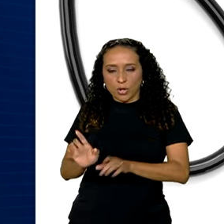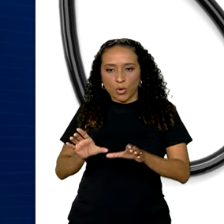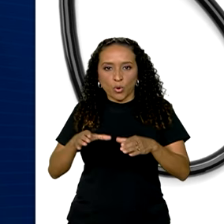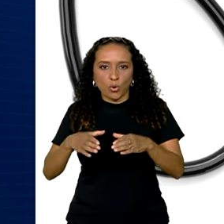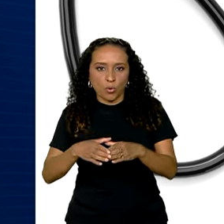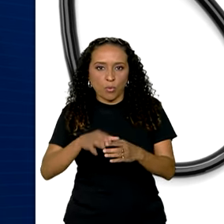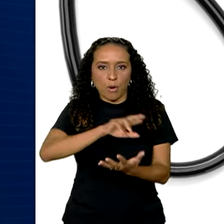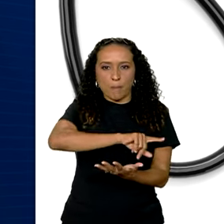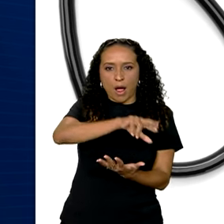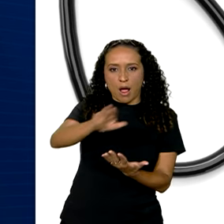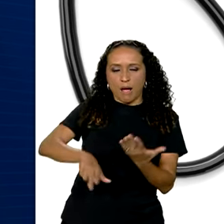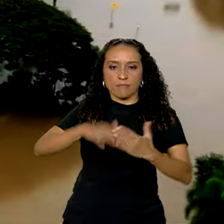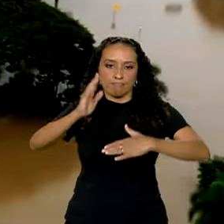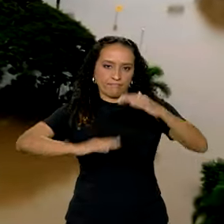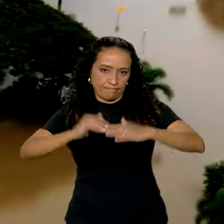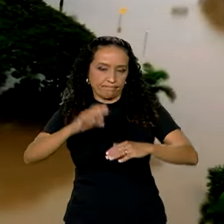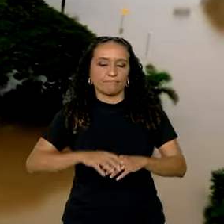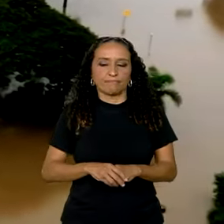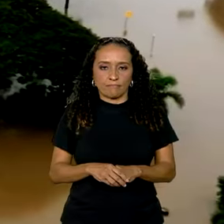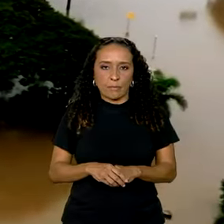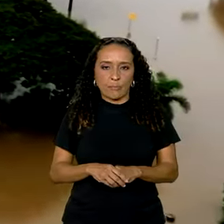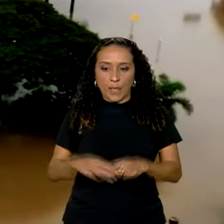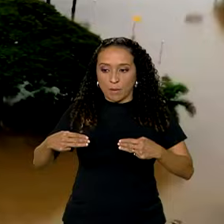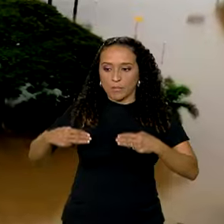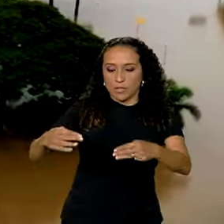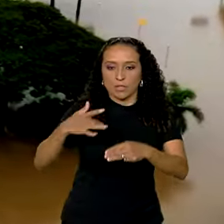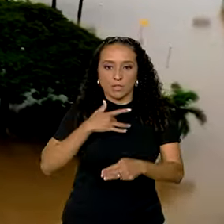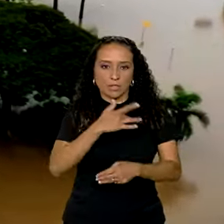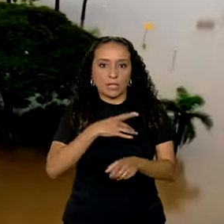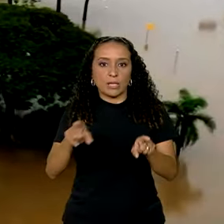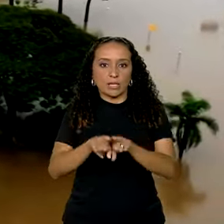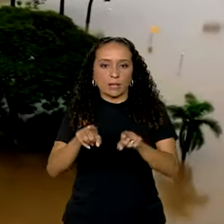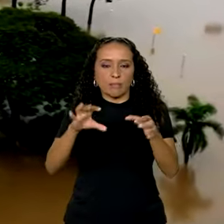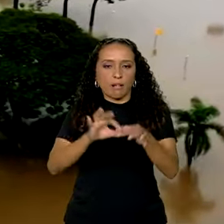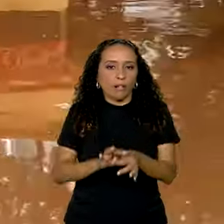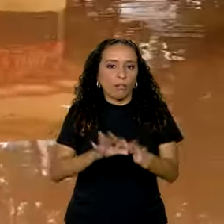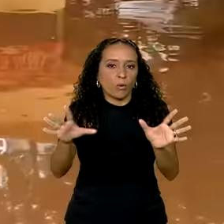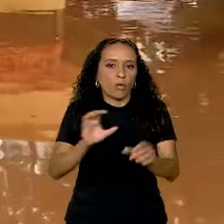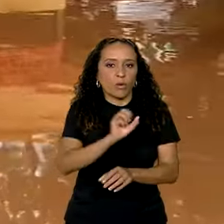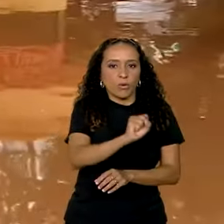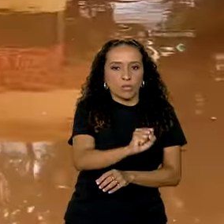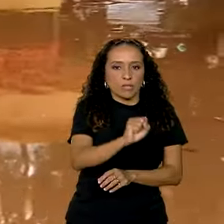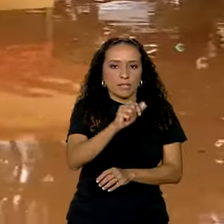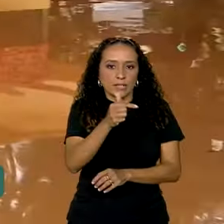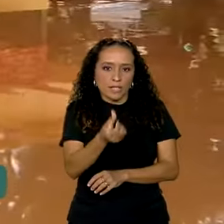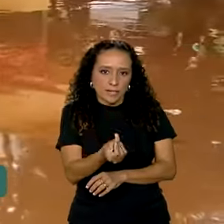equipes multiprofissionais. O Ministério da Saúde também está liberando